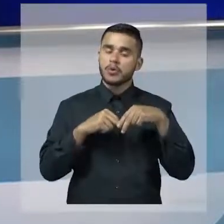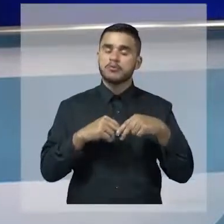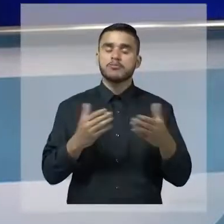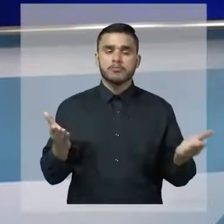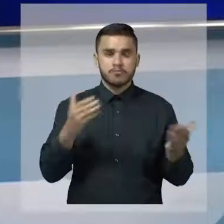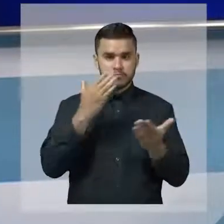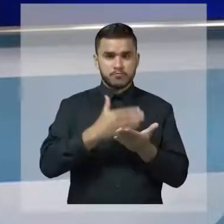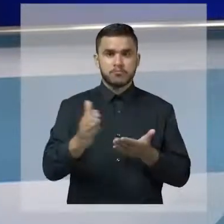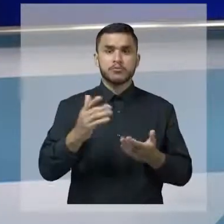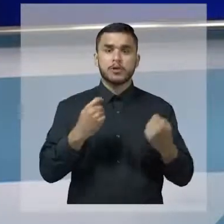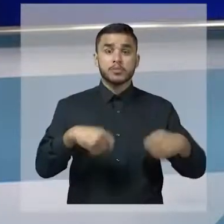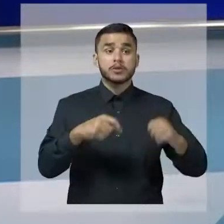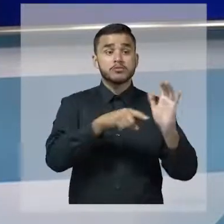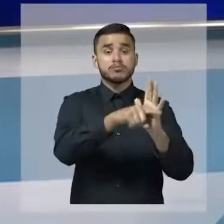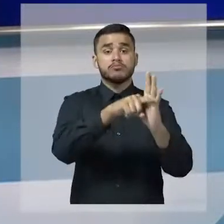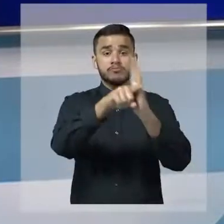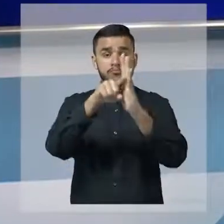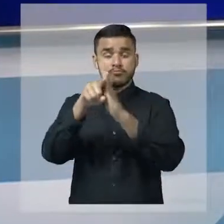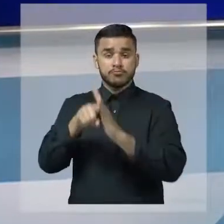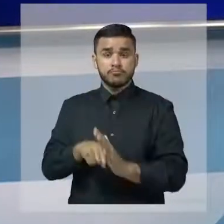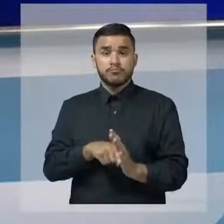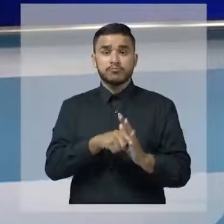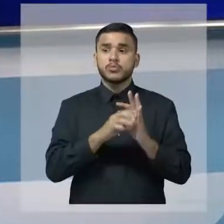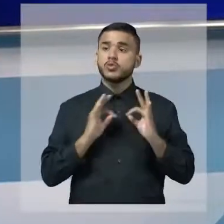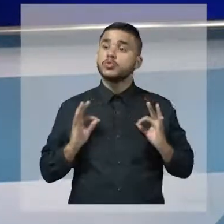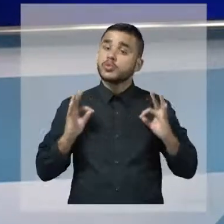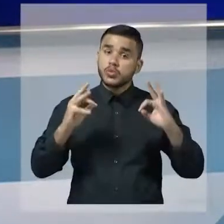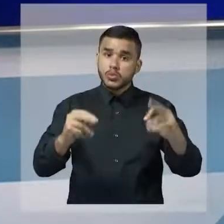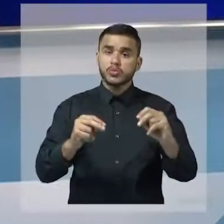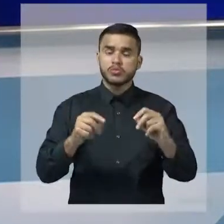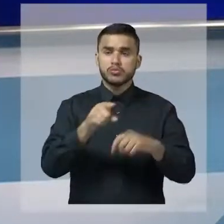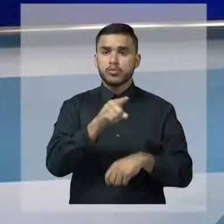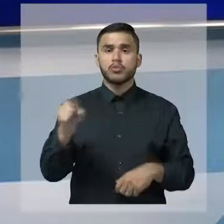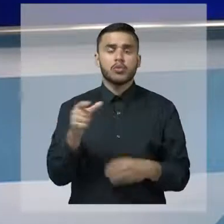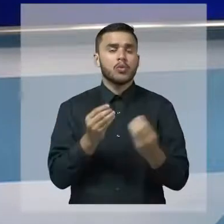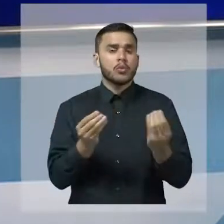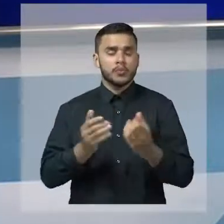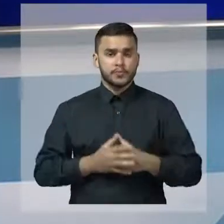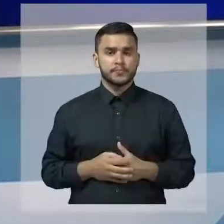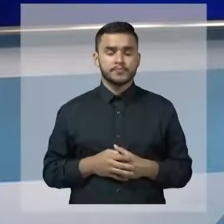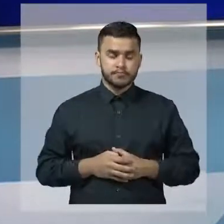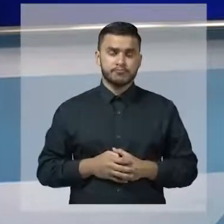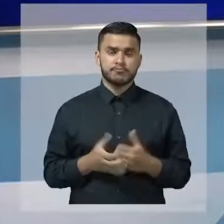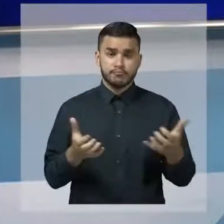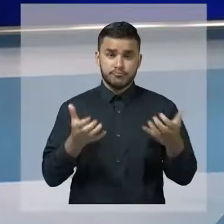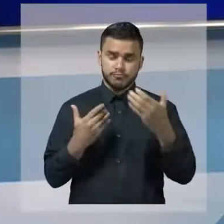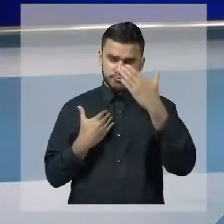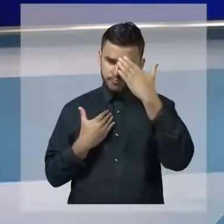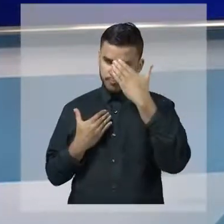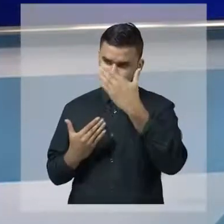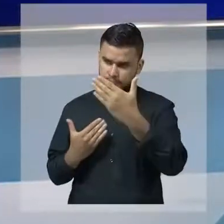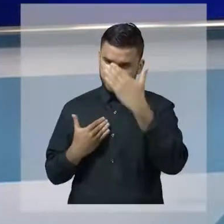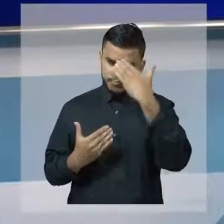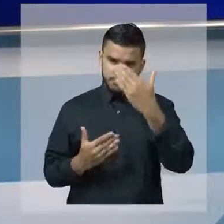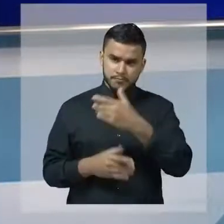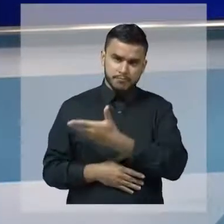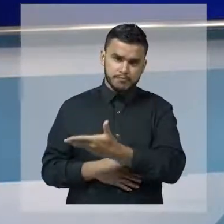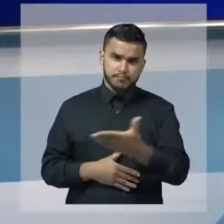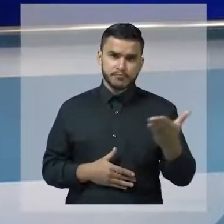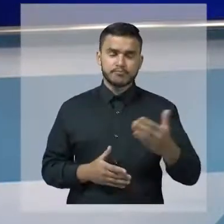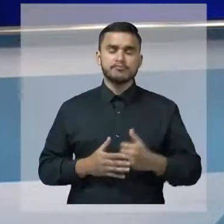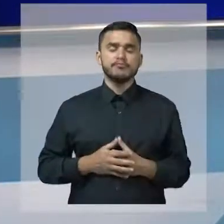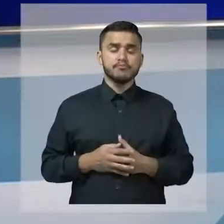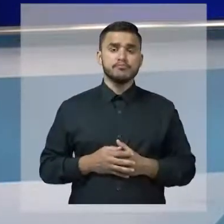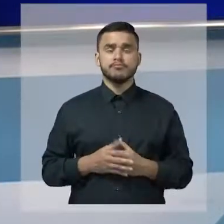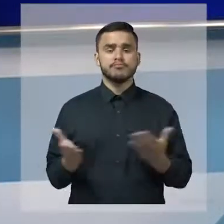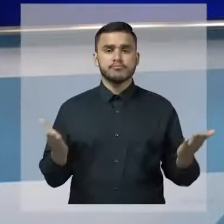decretar, a partir de agora, a abertura de inquérito para apurar todos esses comportamentos. Agradecendo desde já aqui aos nossos ilustres convidados, eu